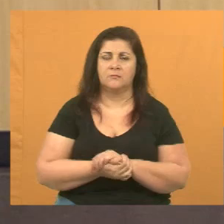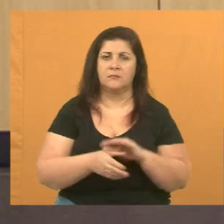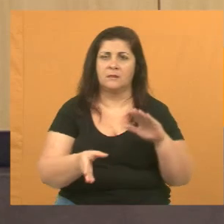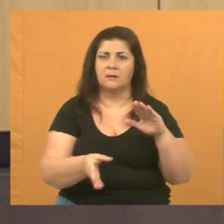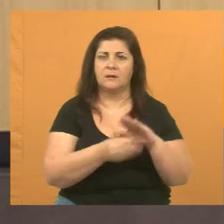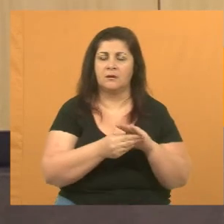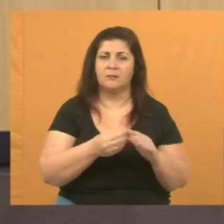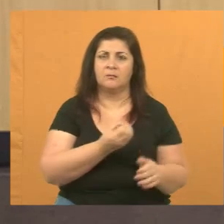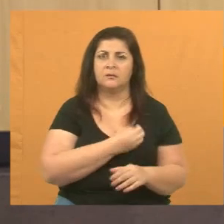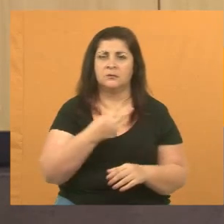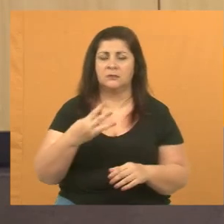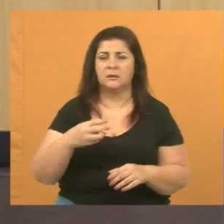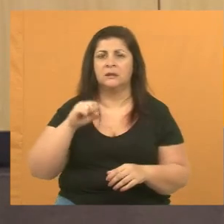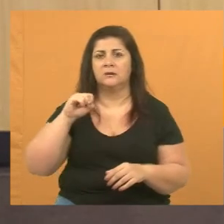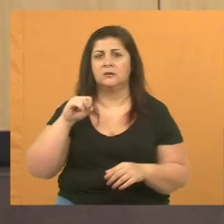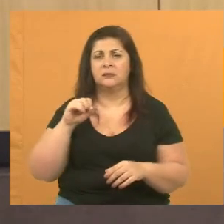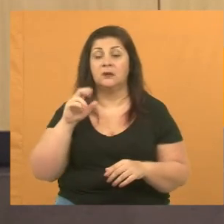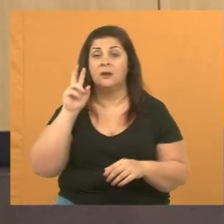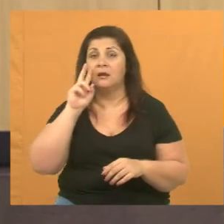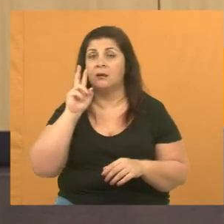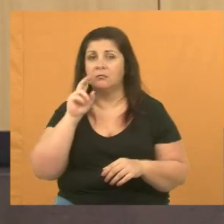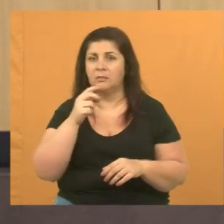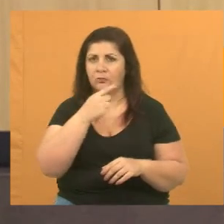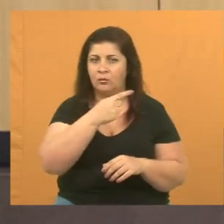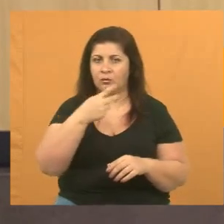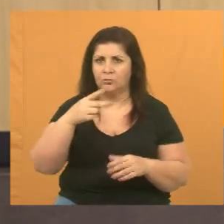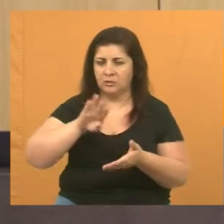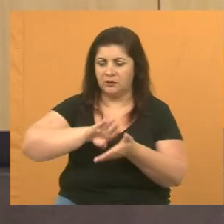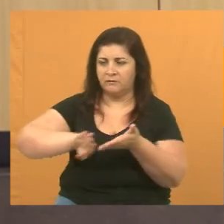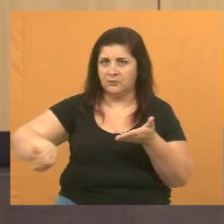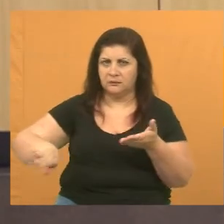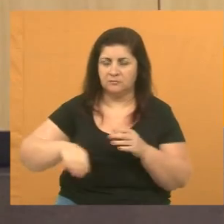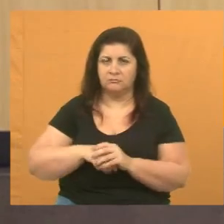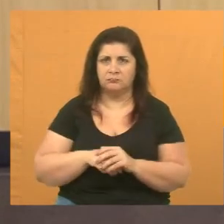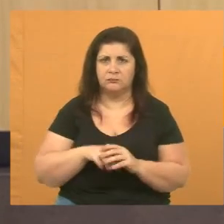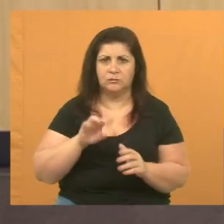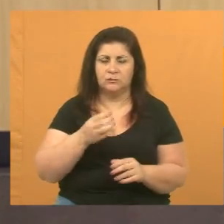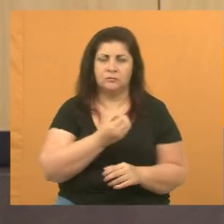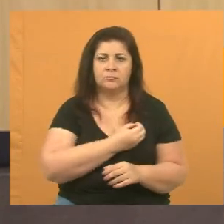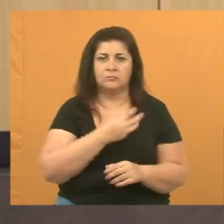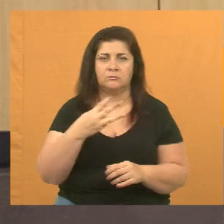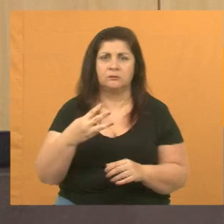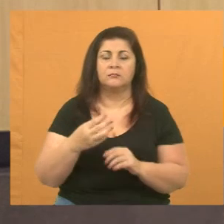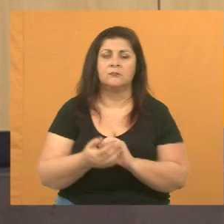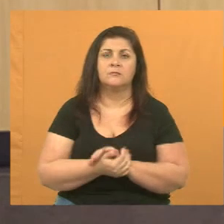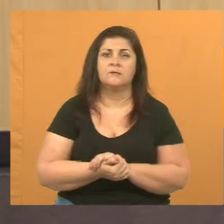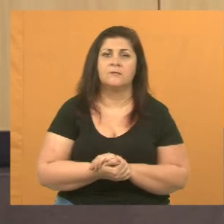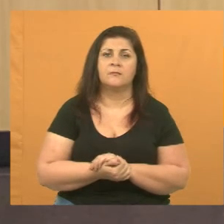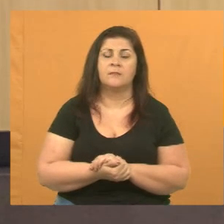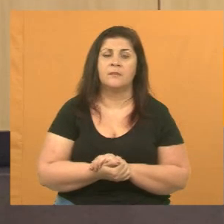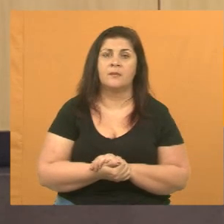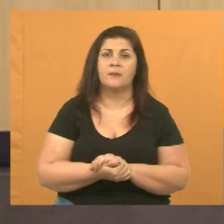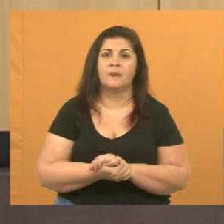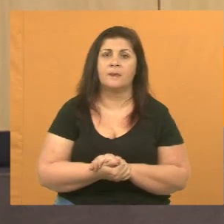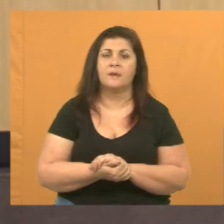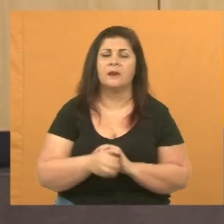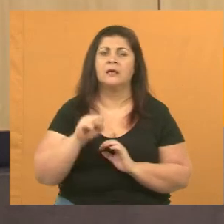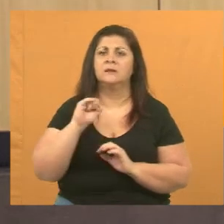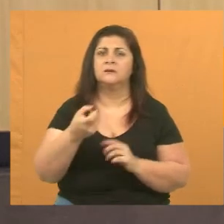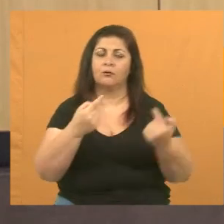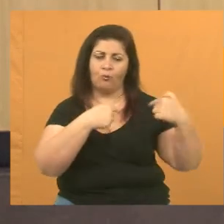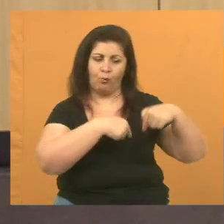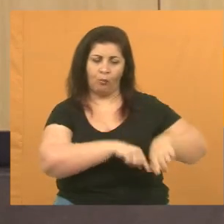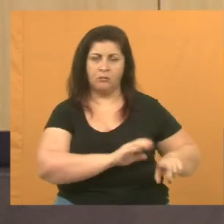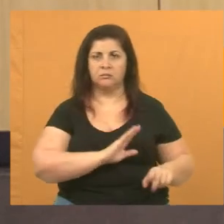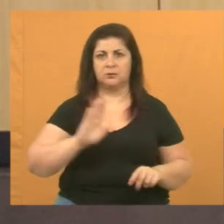Emenda 03 em votação. Lembrando que a 1 e 2 foram retirados, então emenda 03 em votação, que foi lida. Os que forem